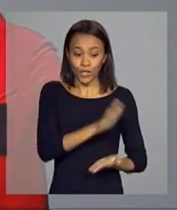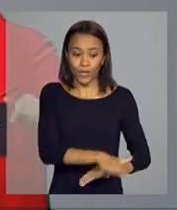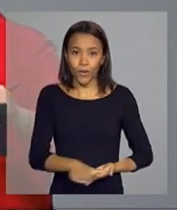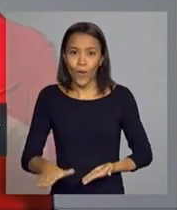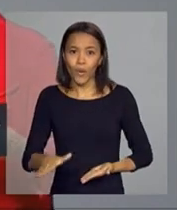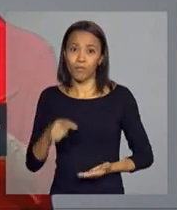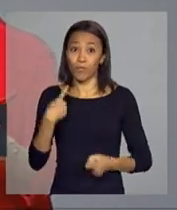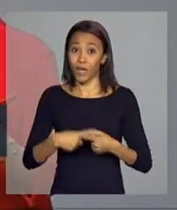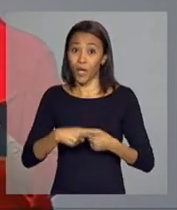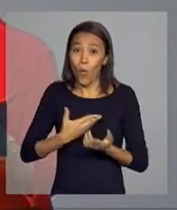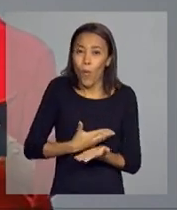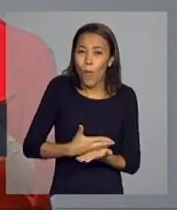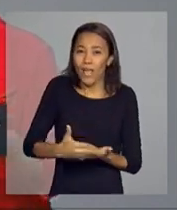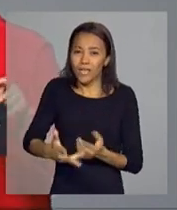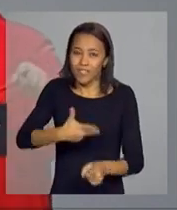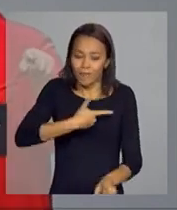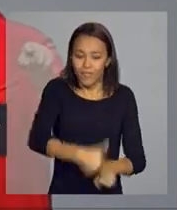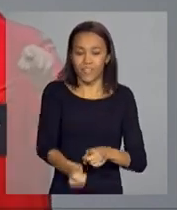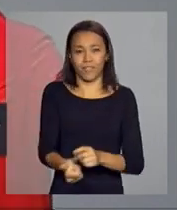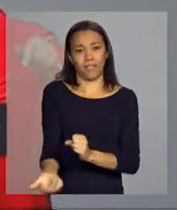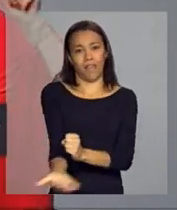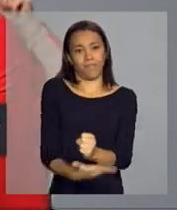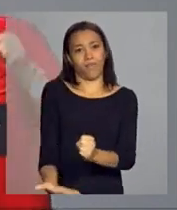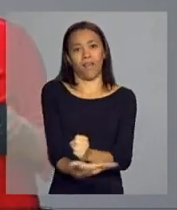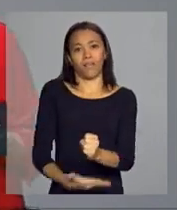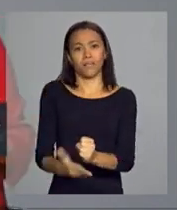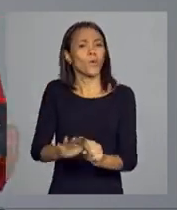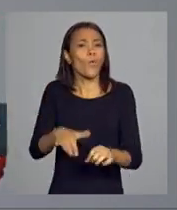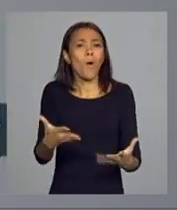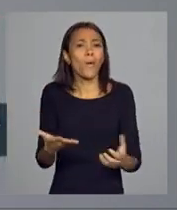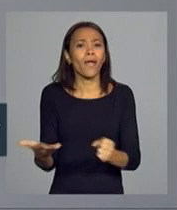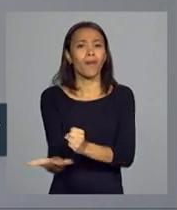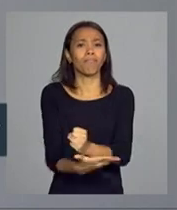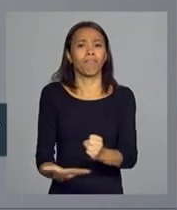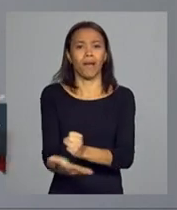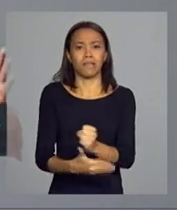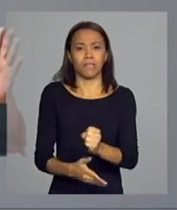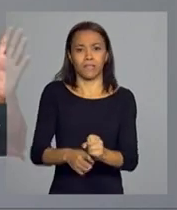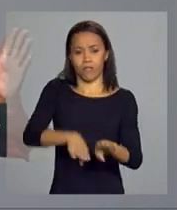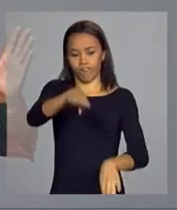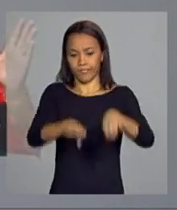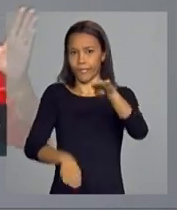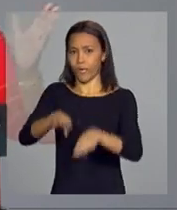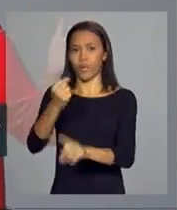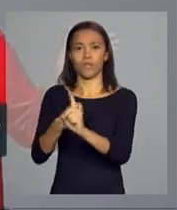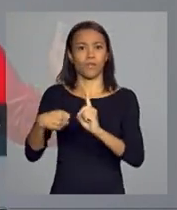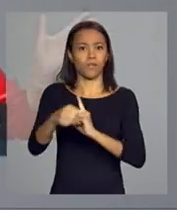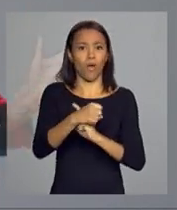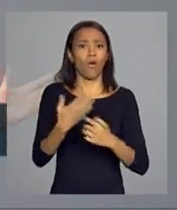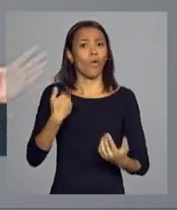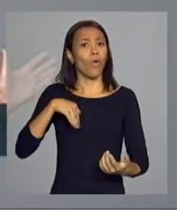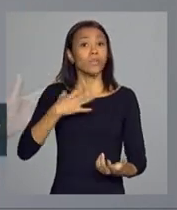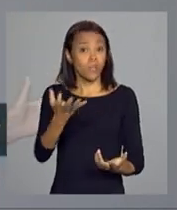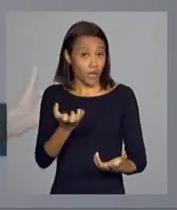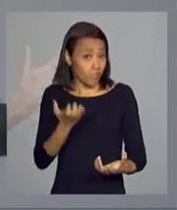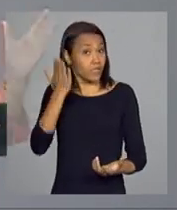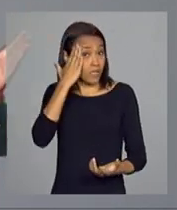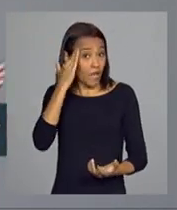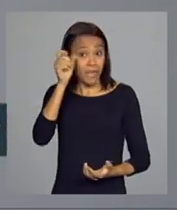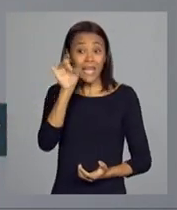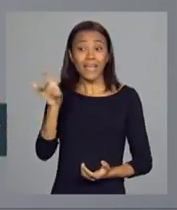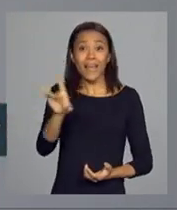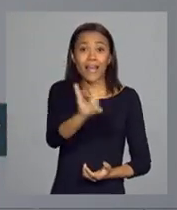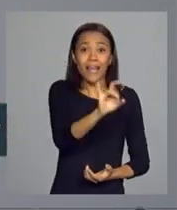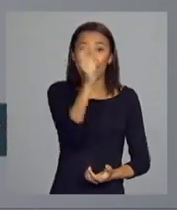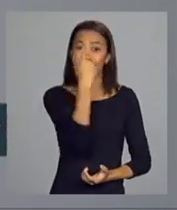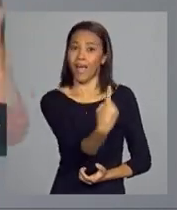raiz da desigualdade. E qual é a raiz da desigualdade? Nós não queremos e sabemos que cada pessoa é diferente